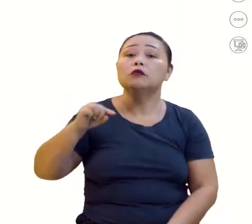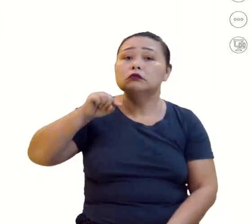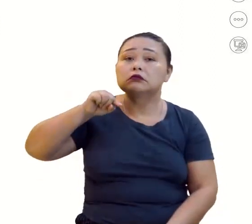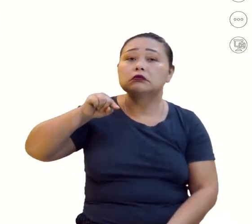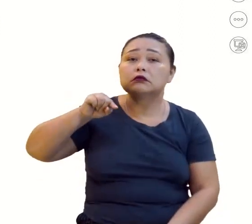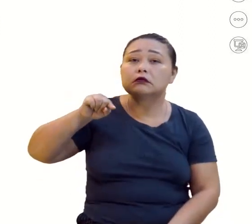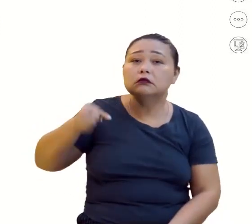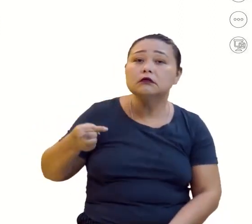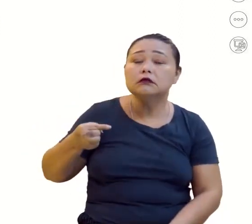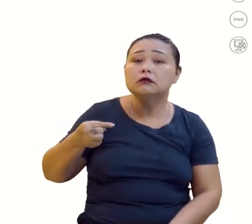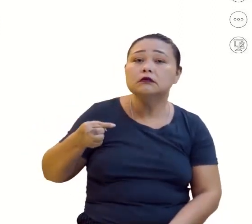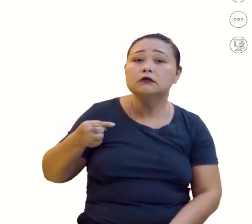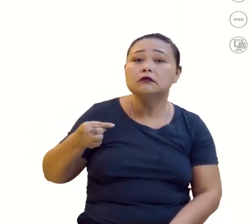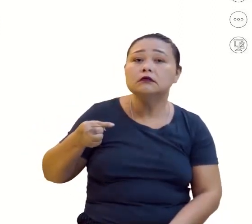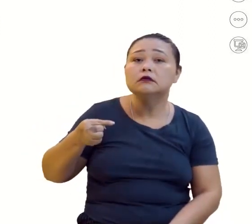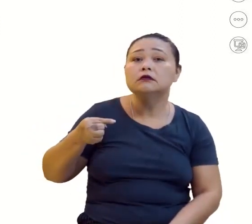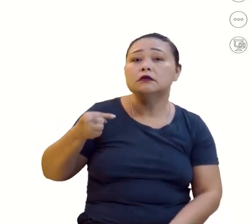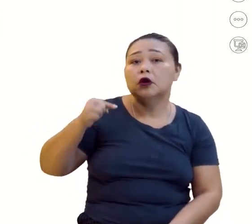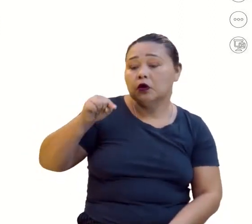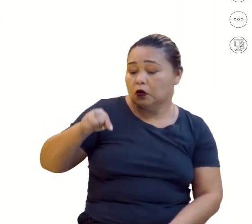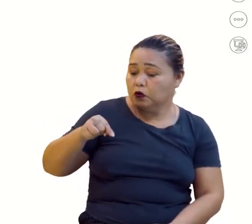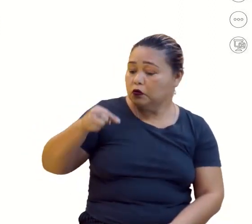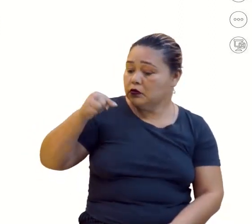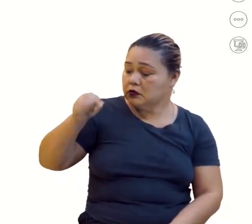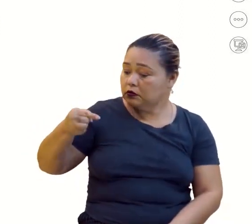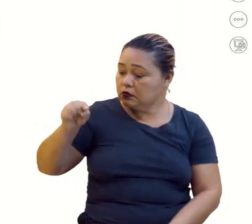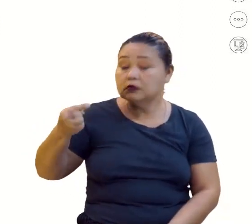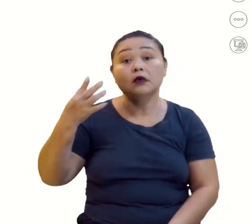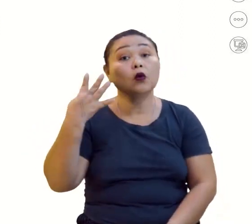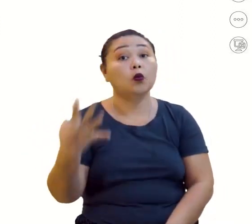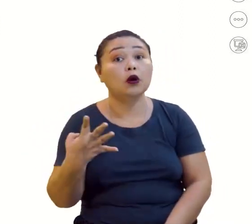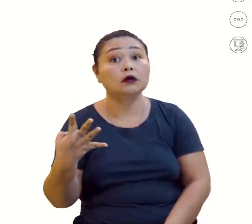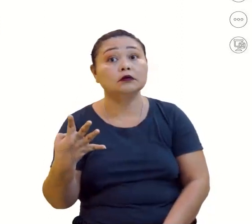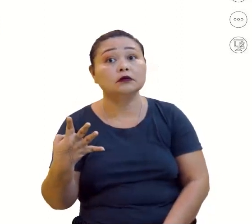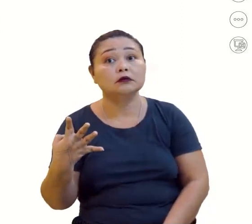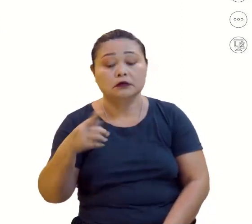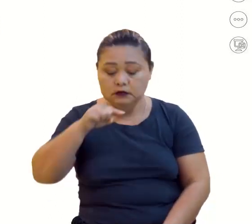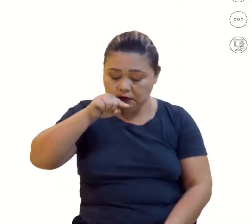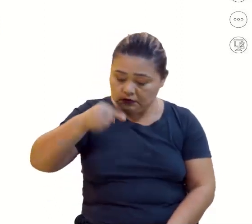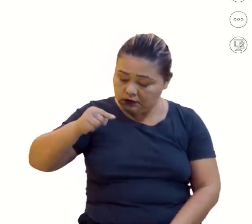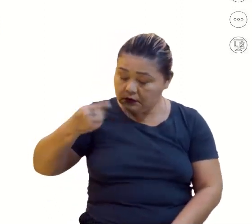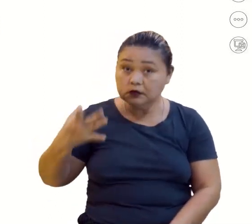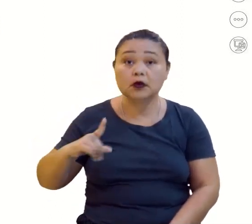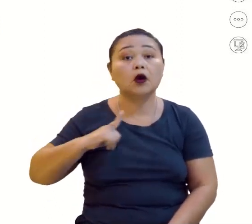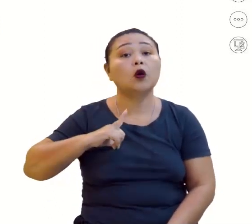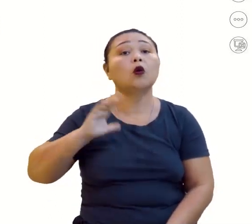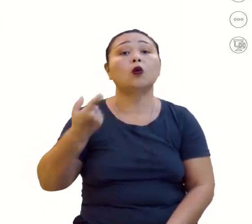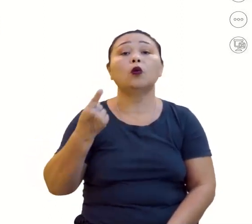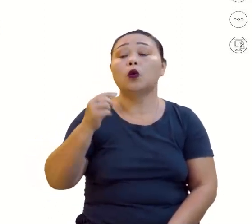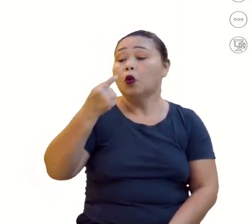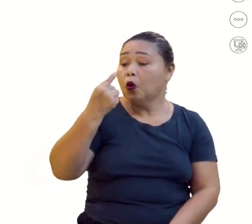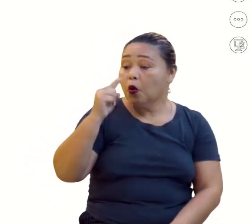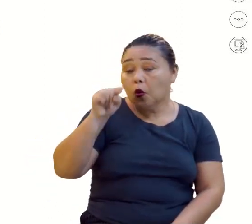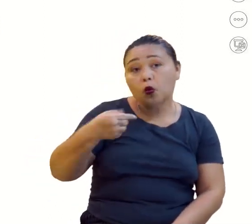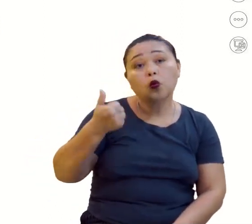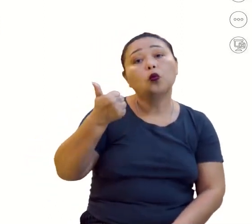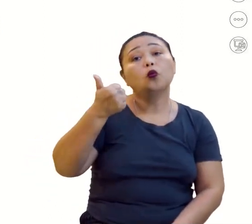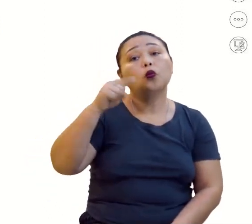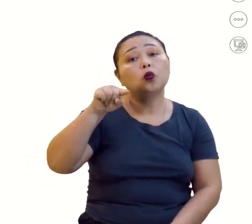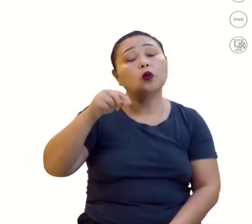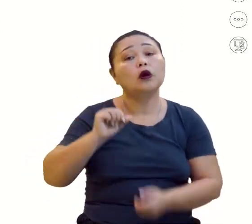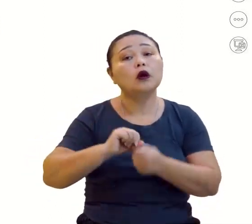vírgula? Isso, deu 4 pulinhos. E aí o detalhe, 1,1 é maior ou é menor que